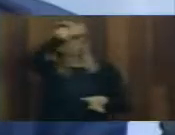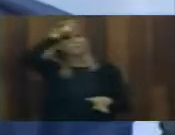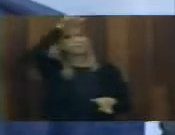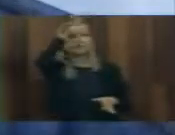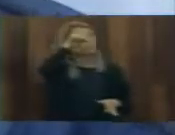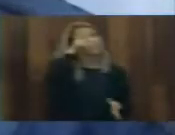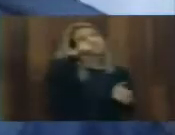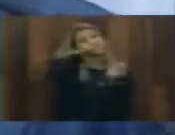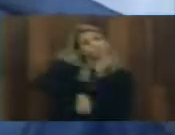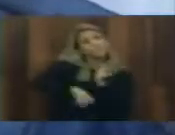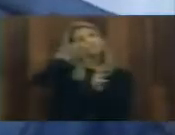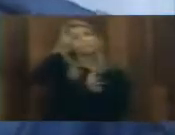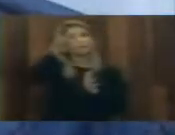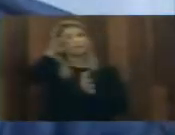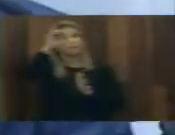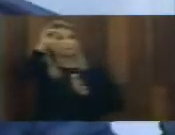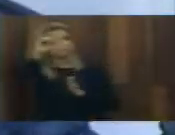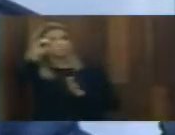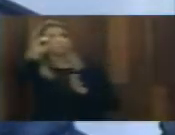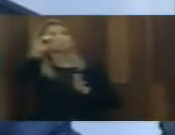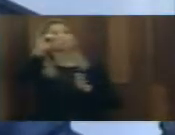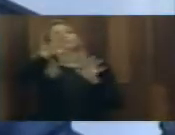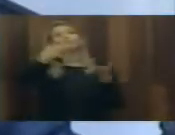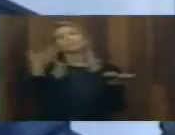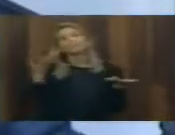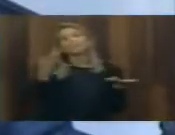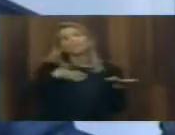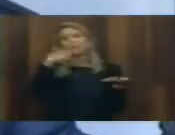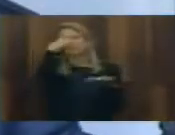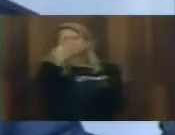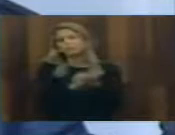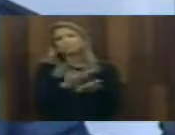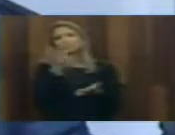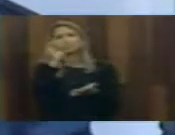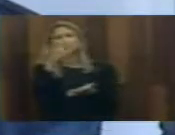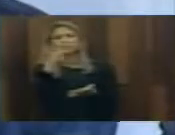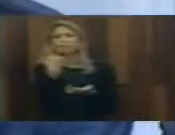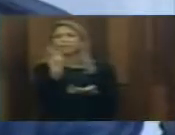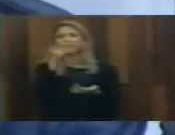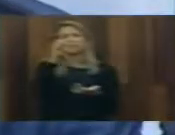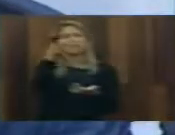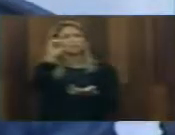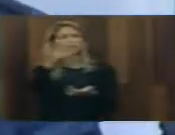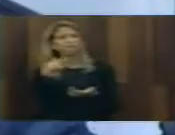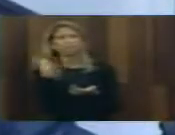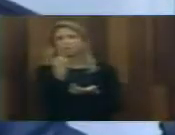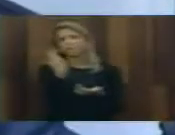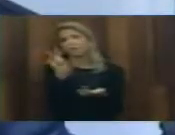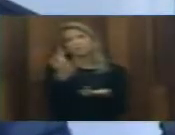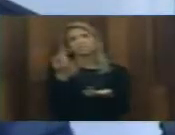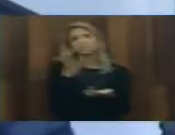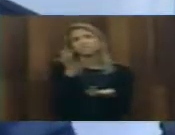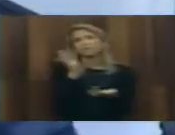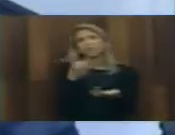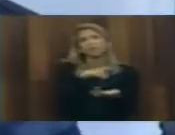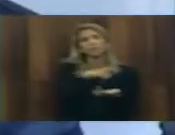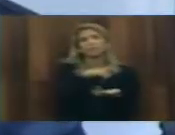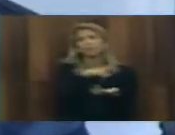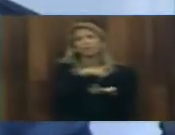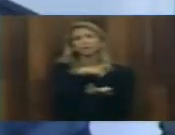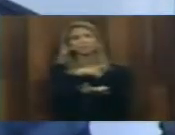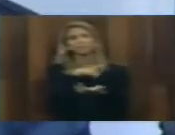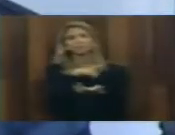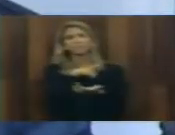E se fosse só o veto, senhor presidente, nós estamos não acostumados, diria, aos vetos do